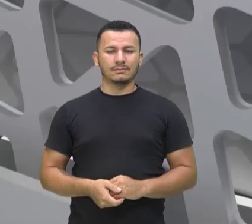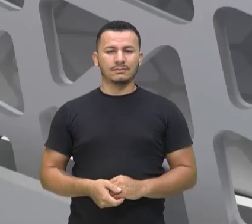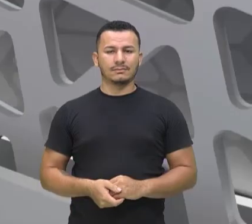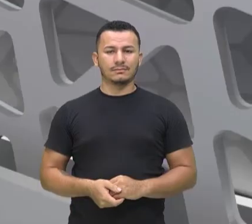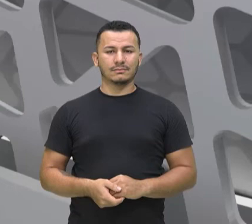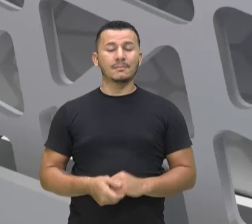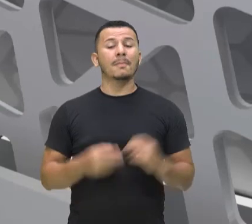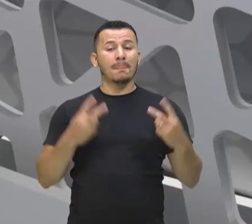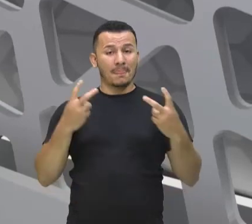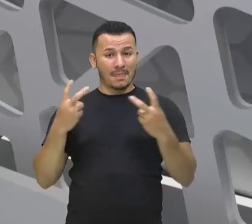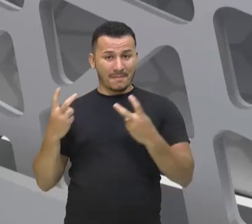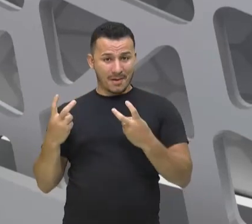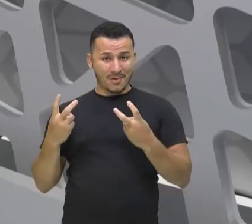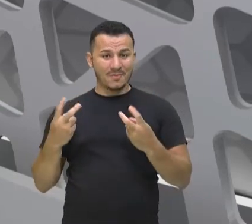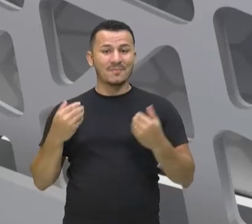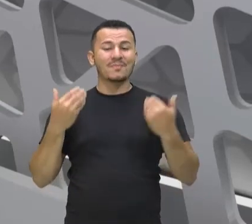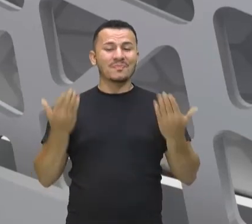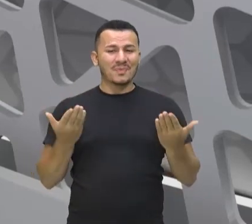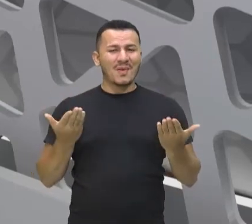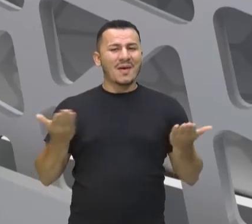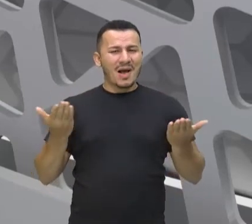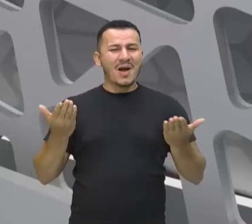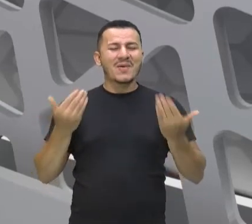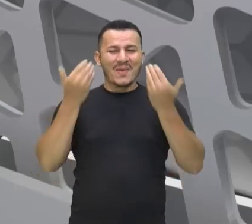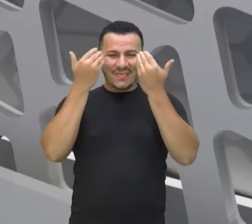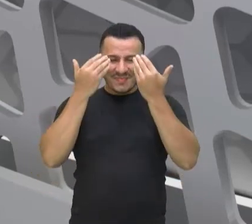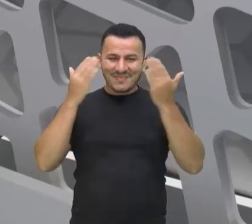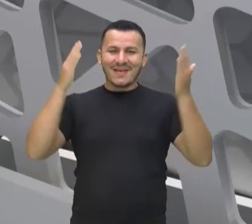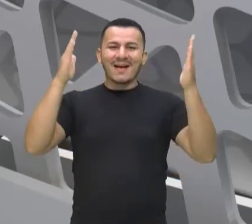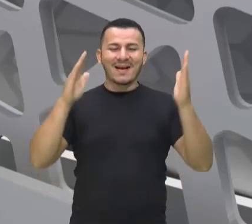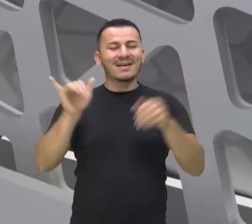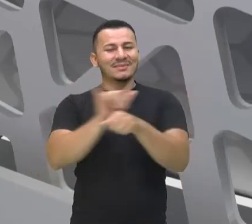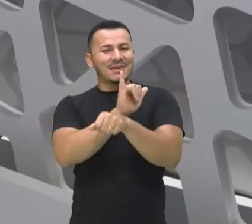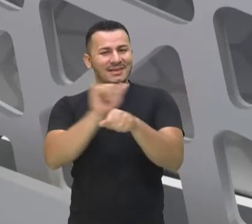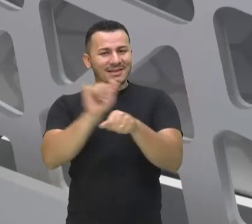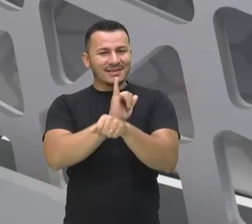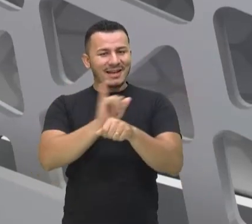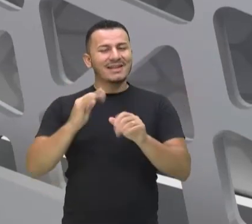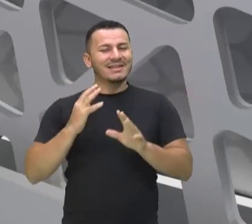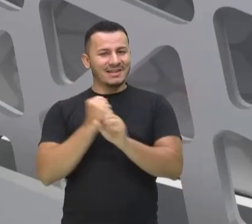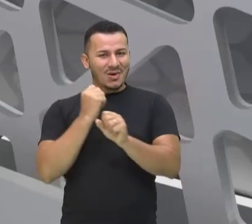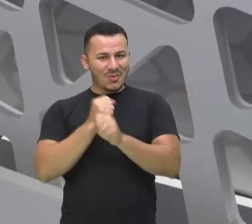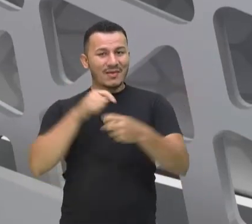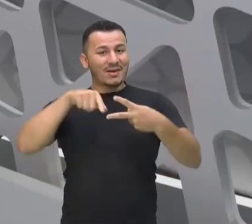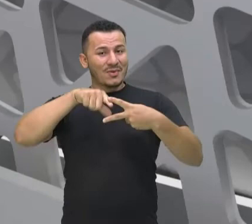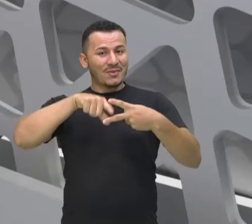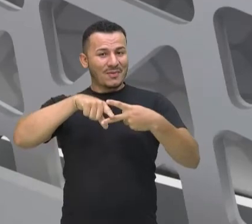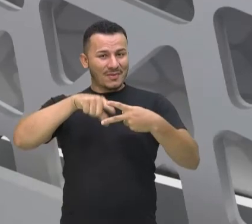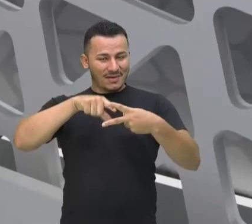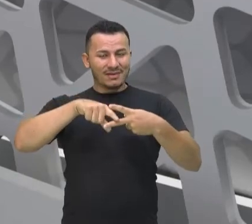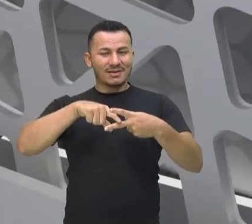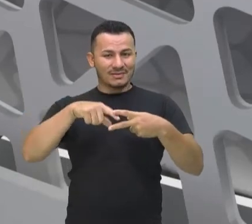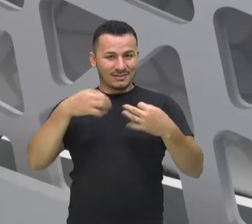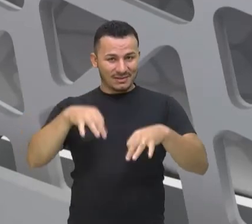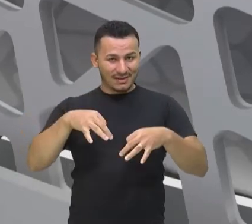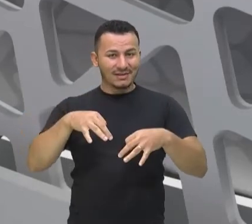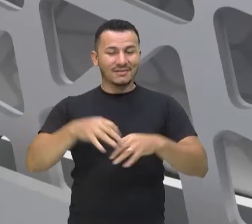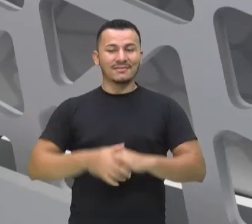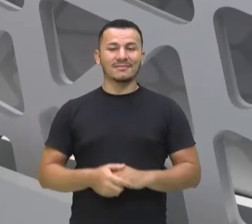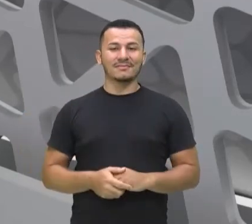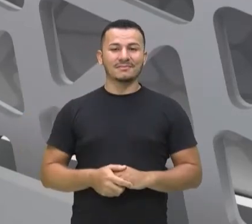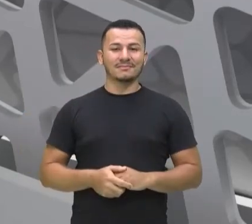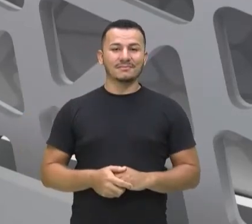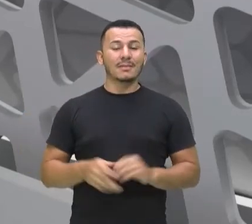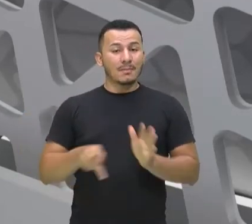Muito bem, pessoal. Agora sim, acredito que vocês perceberam uma outra forma de calcular também o valor do ângulo